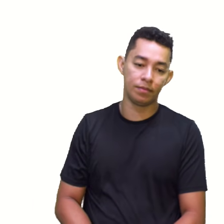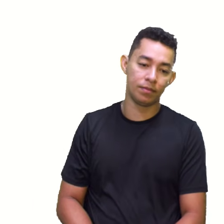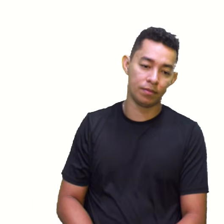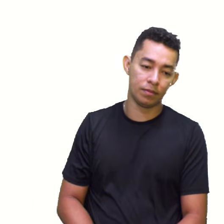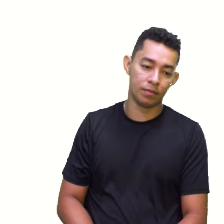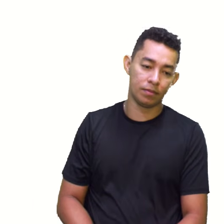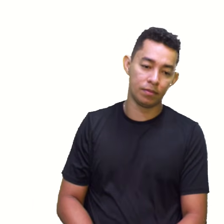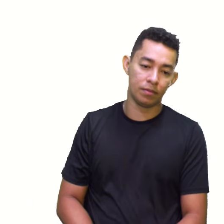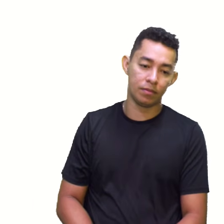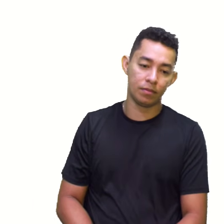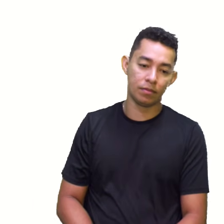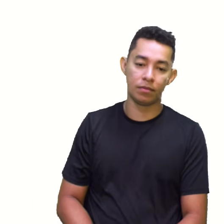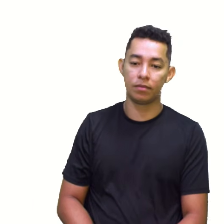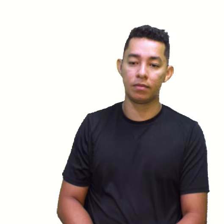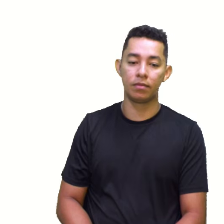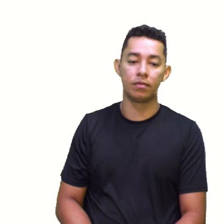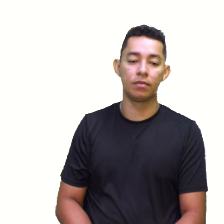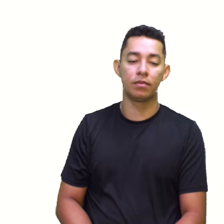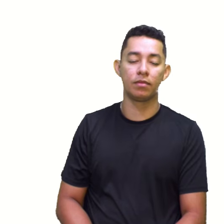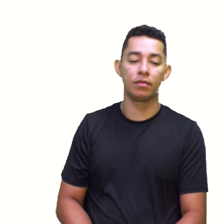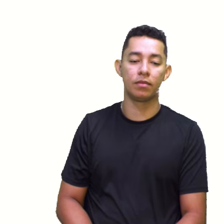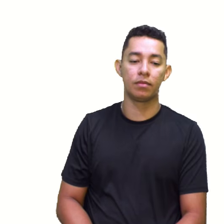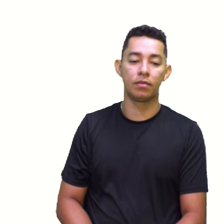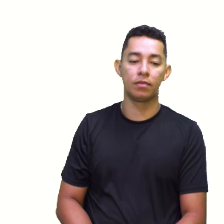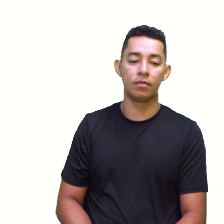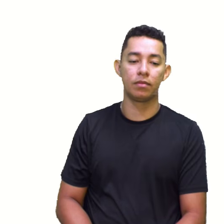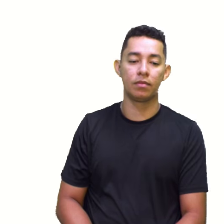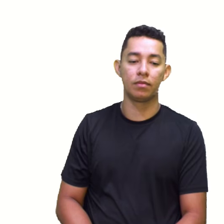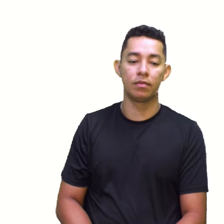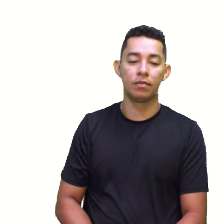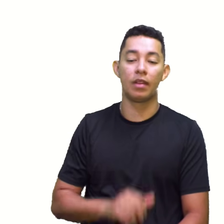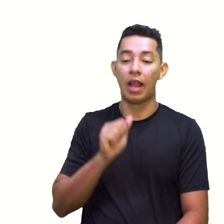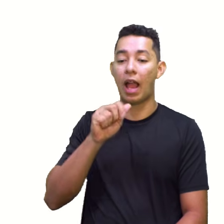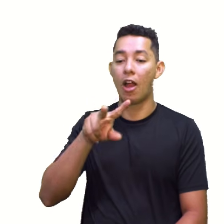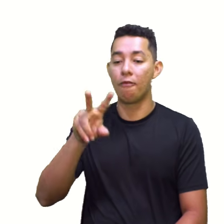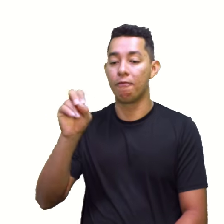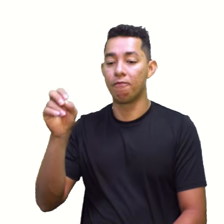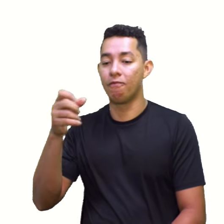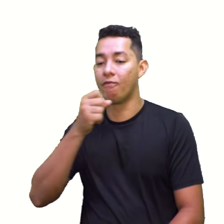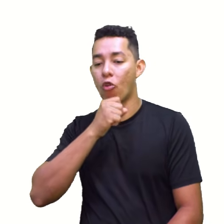Avó não, que não é homem, professor. É homem, professor. Presta atenção.